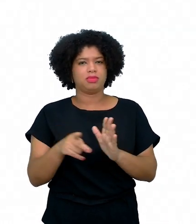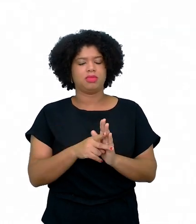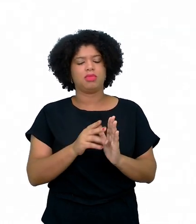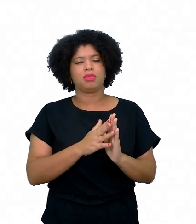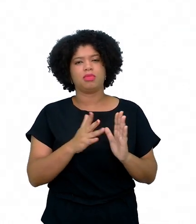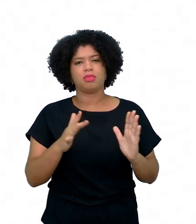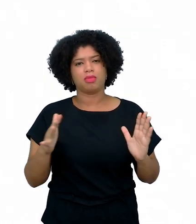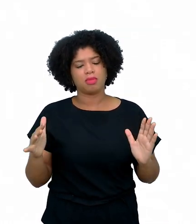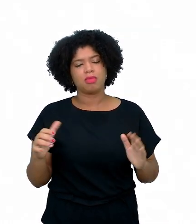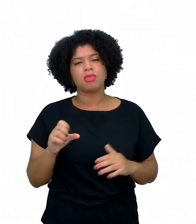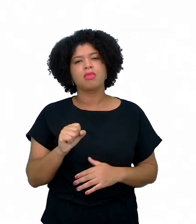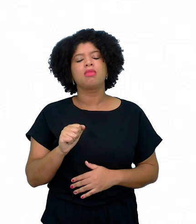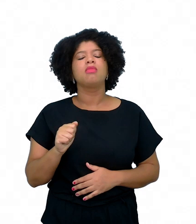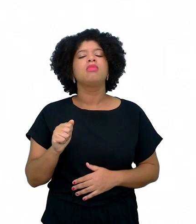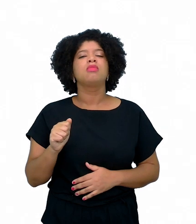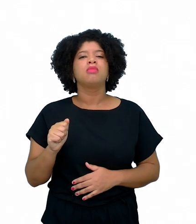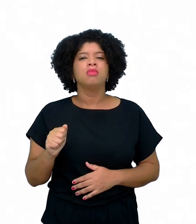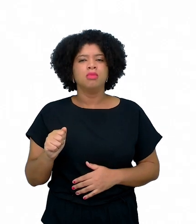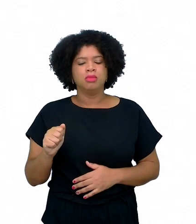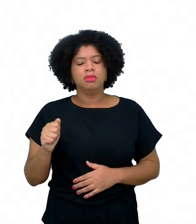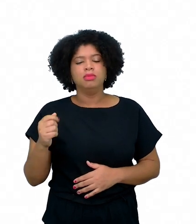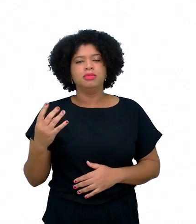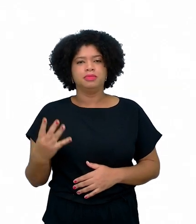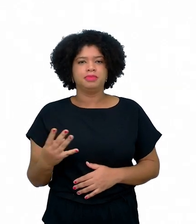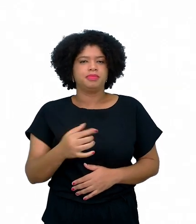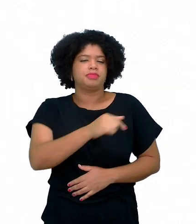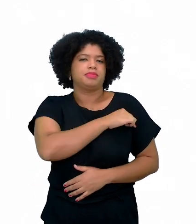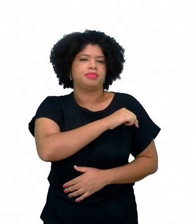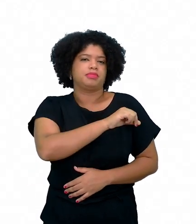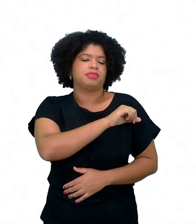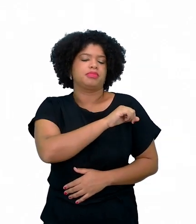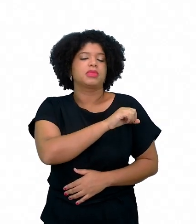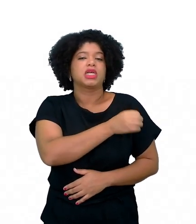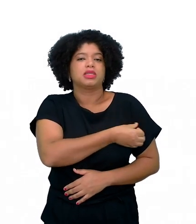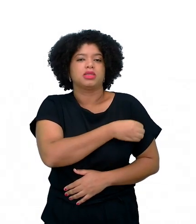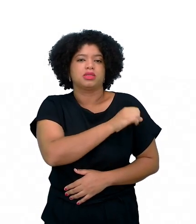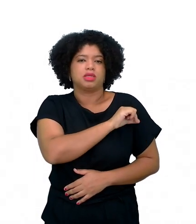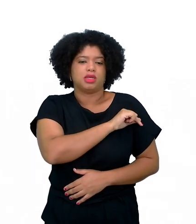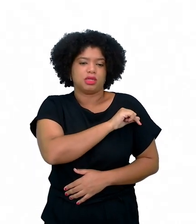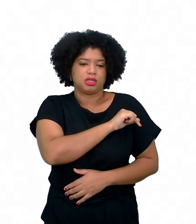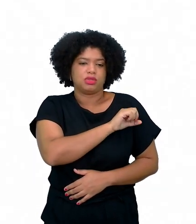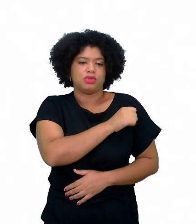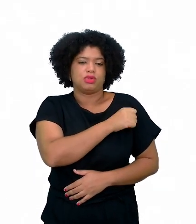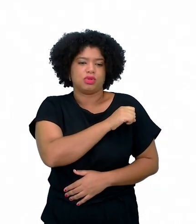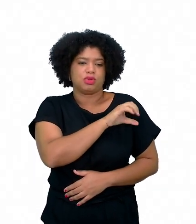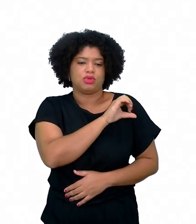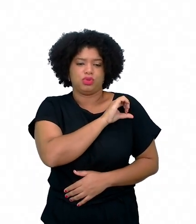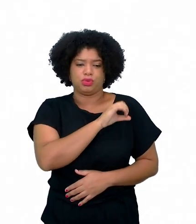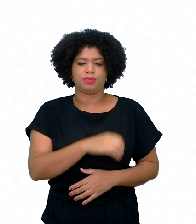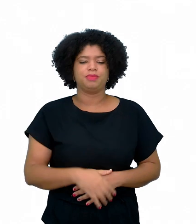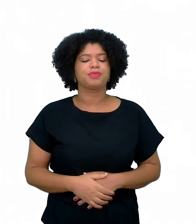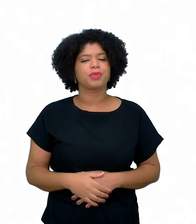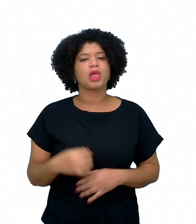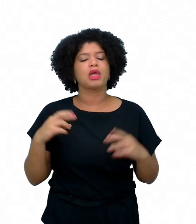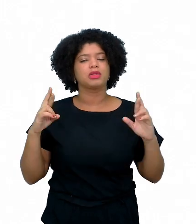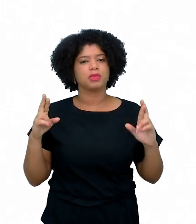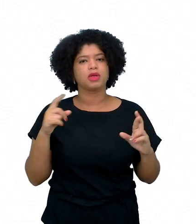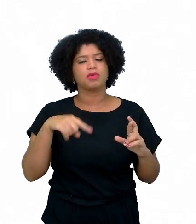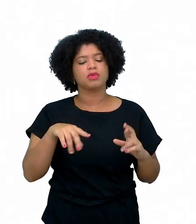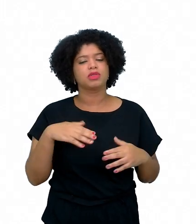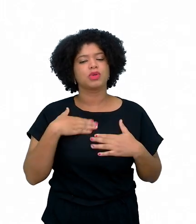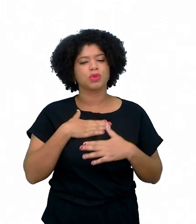sequência de atividade 4, no sexto ano, no sétimo, no oitavo e no nono. Eu espero aí que